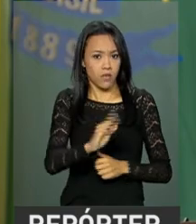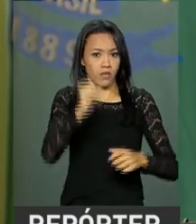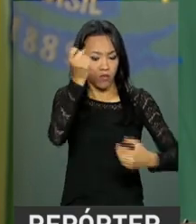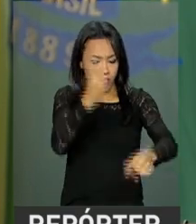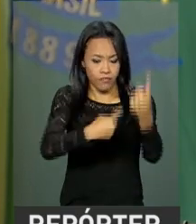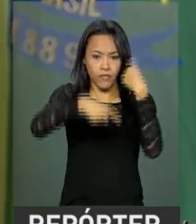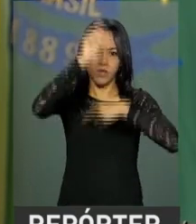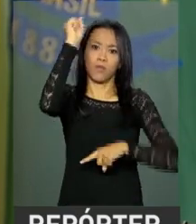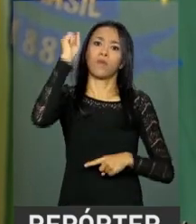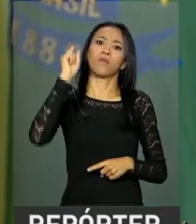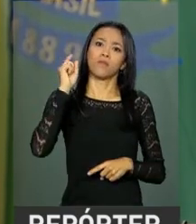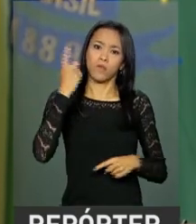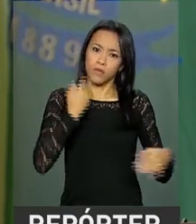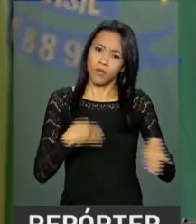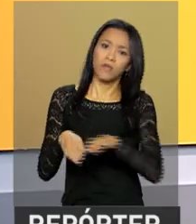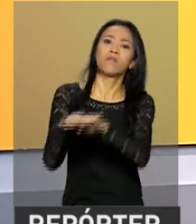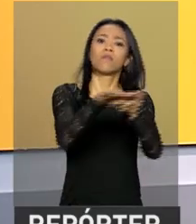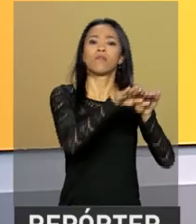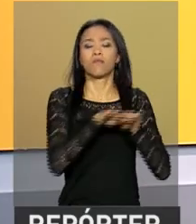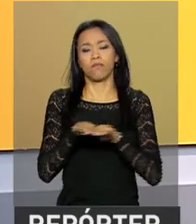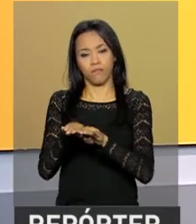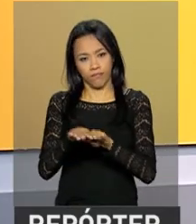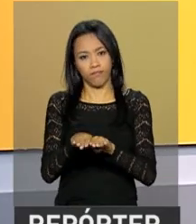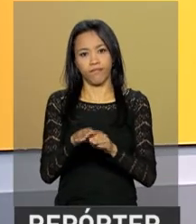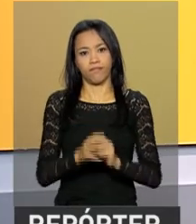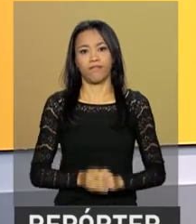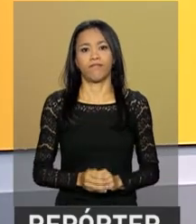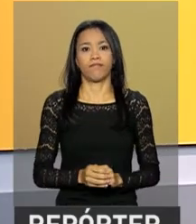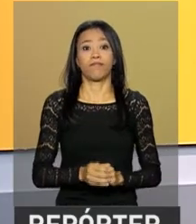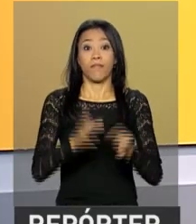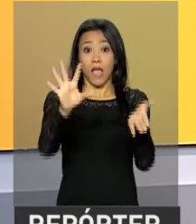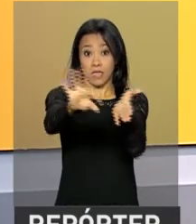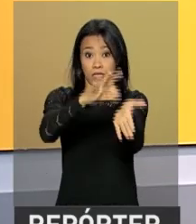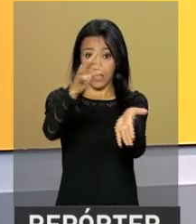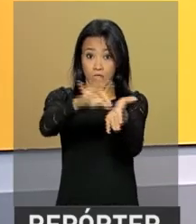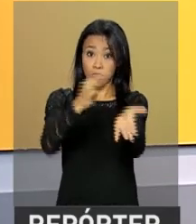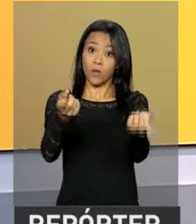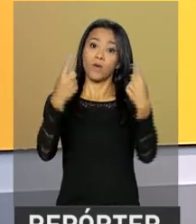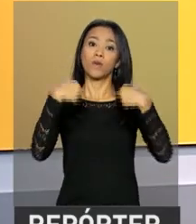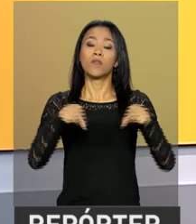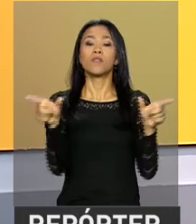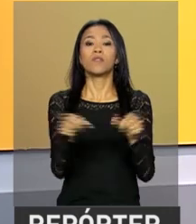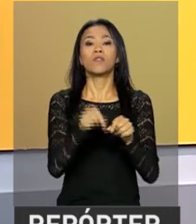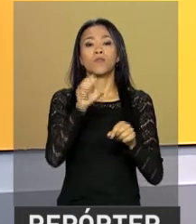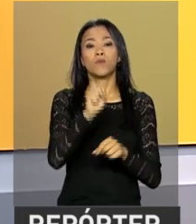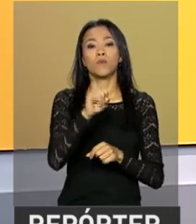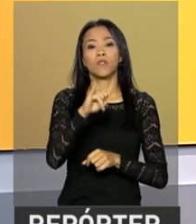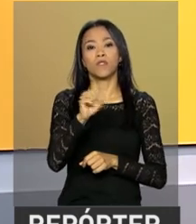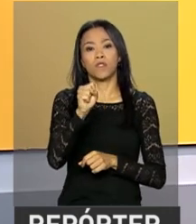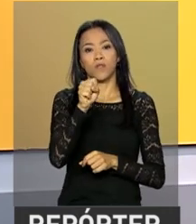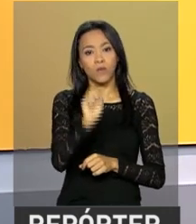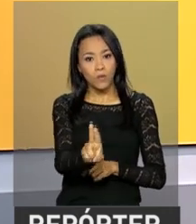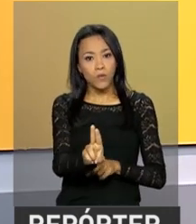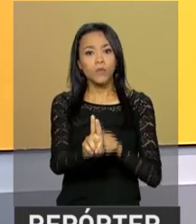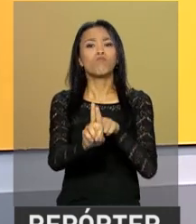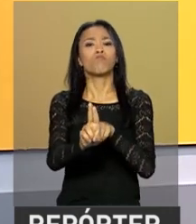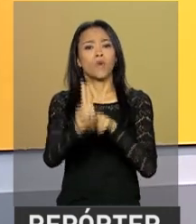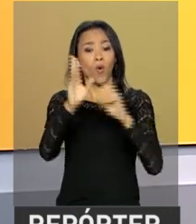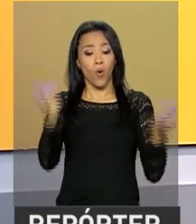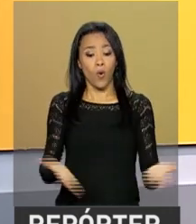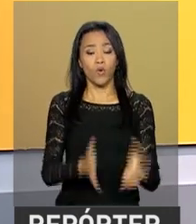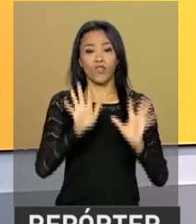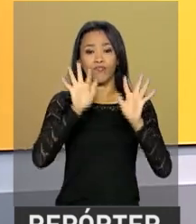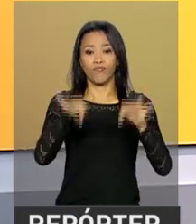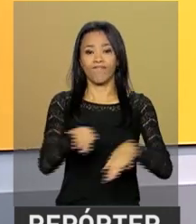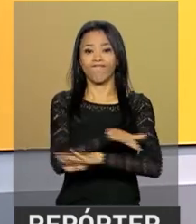e mais justo e as inscrições para a segunda edição do sisu sistema de seleção unificada termina